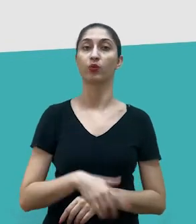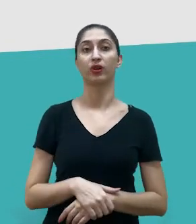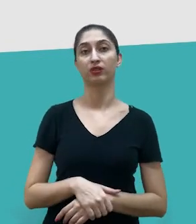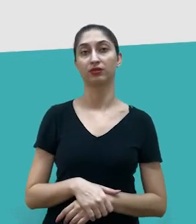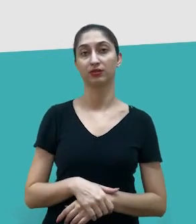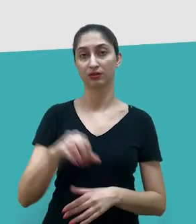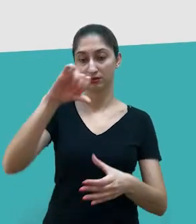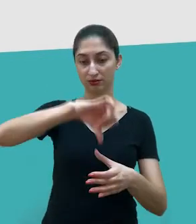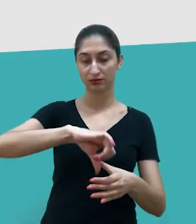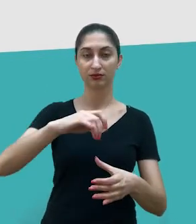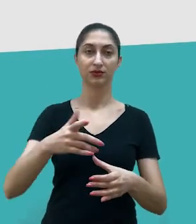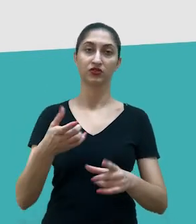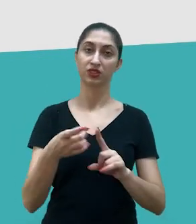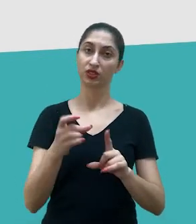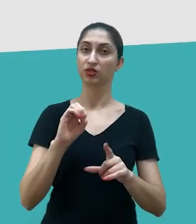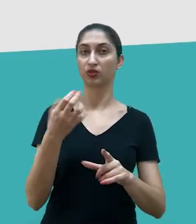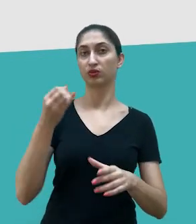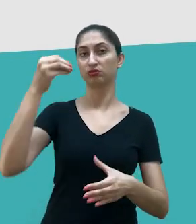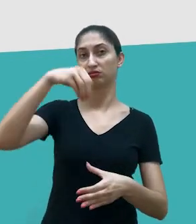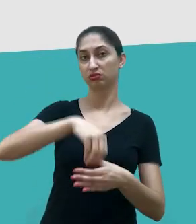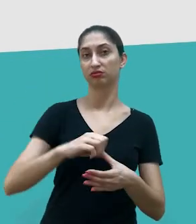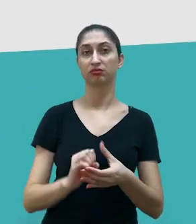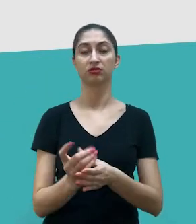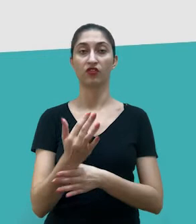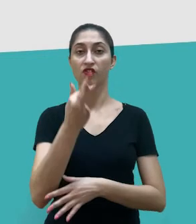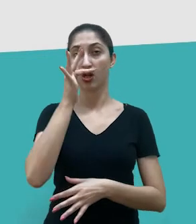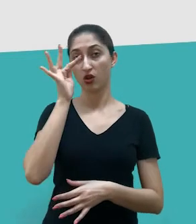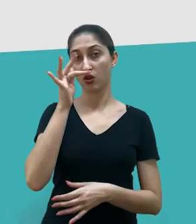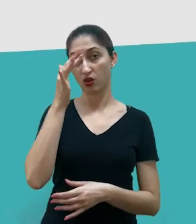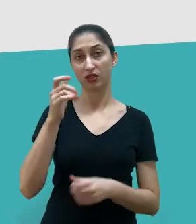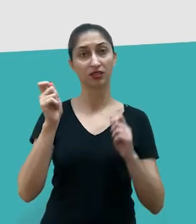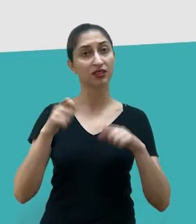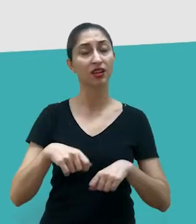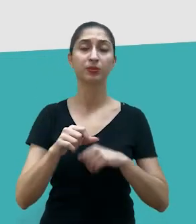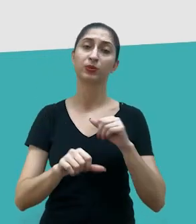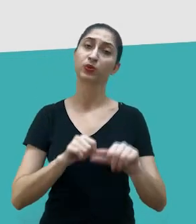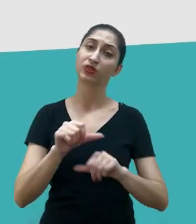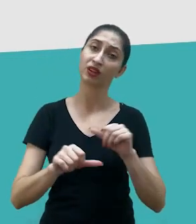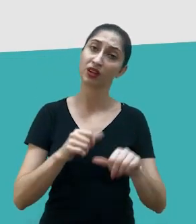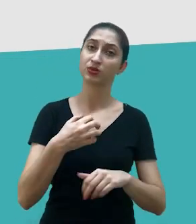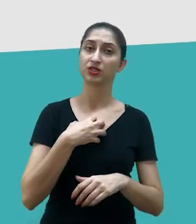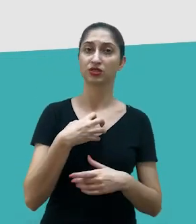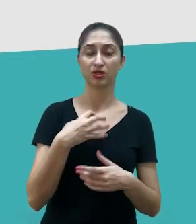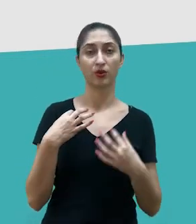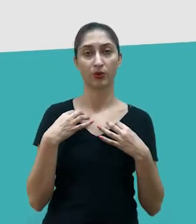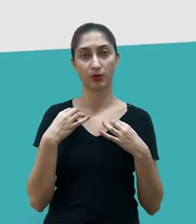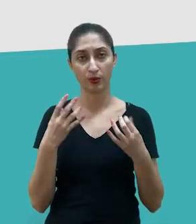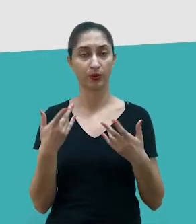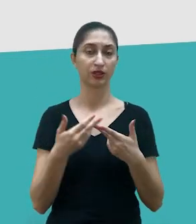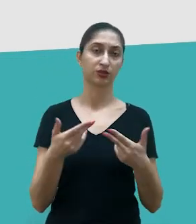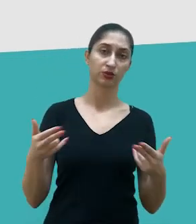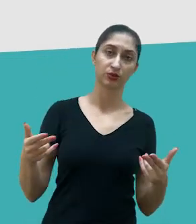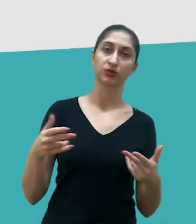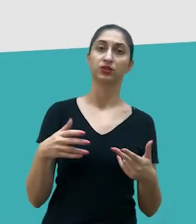transformo em vasos de flor. Ou seja, nós podemos mudar o sentido das roupas, das coisas e